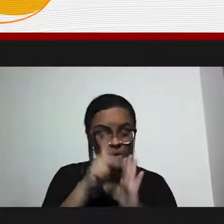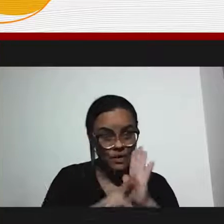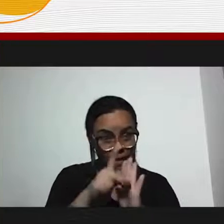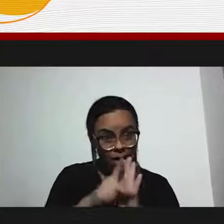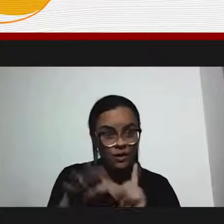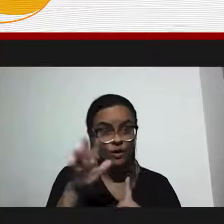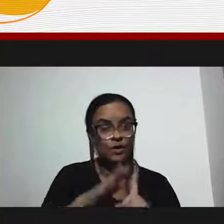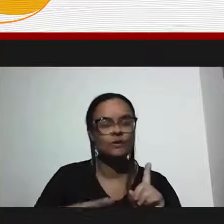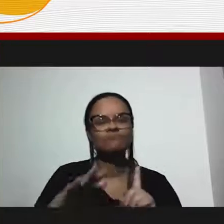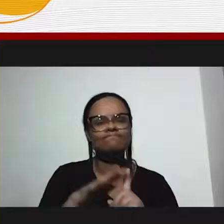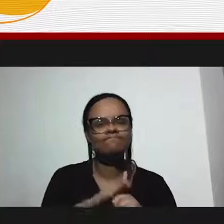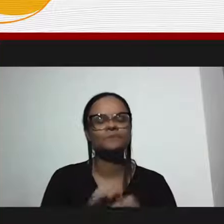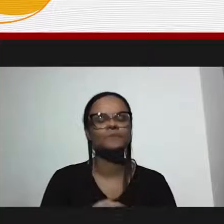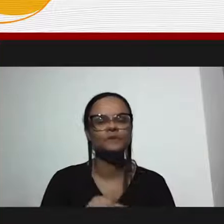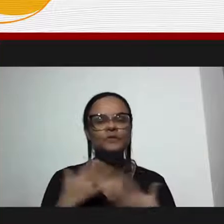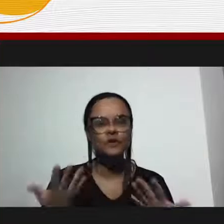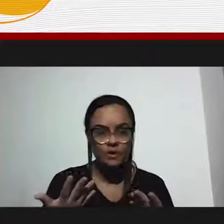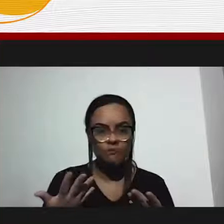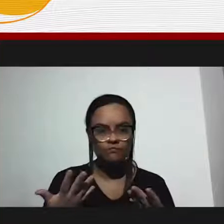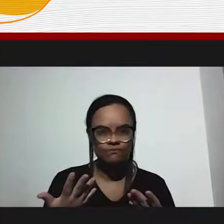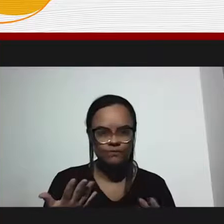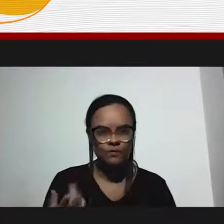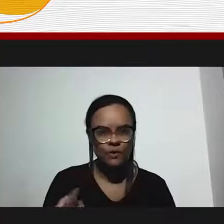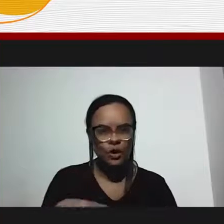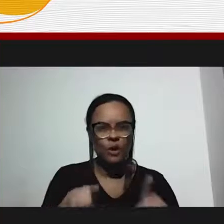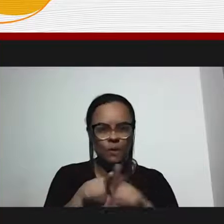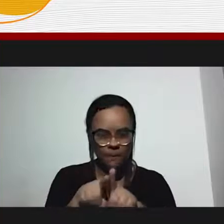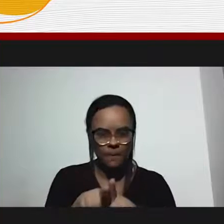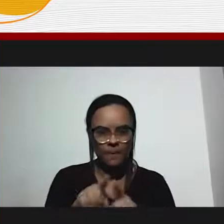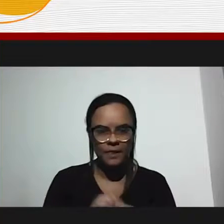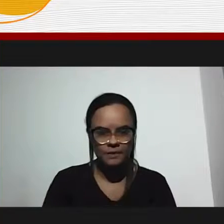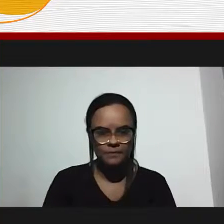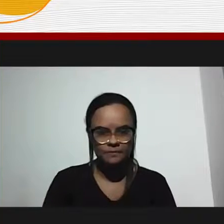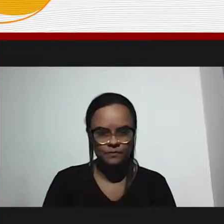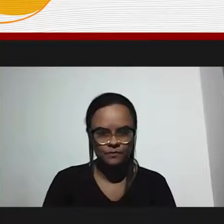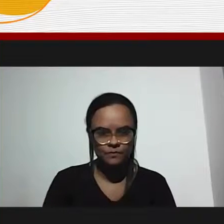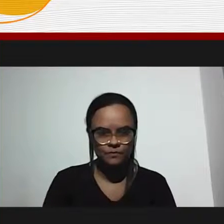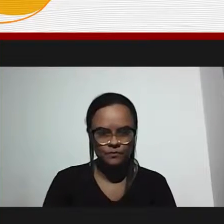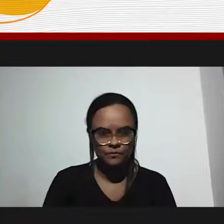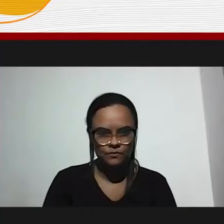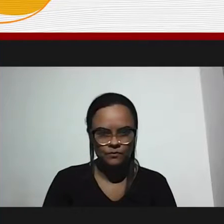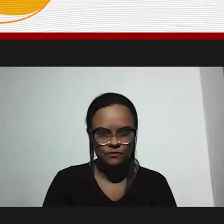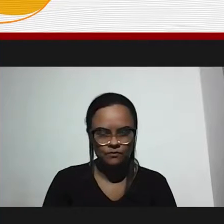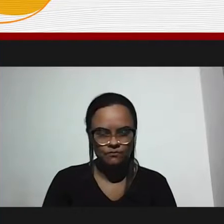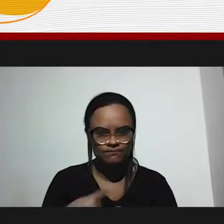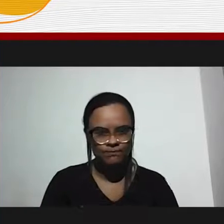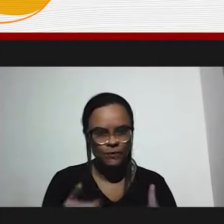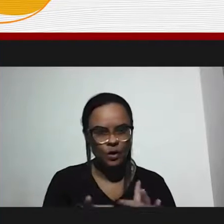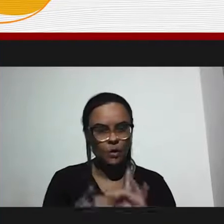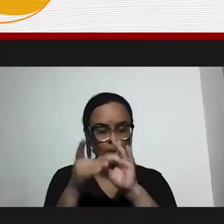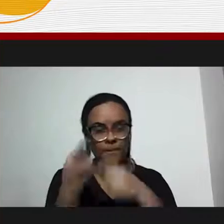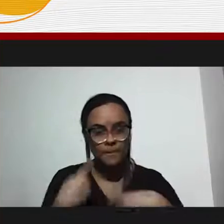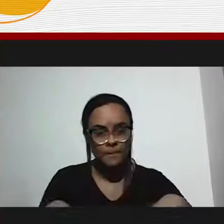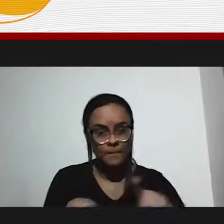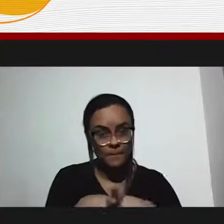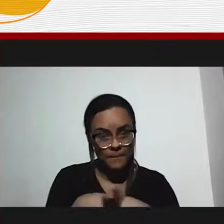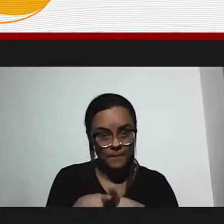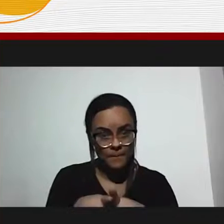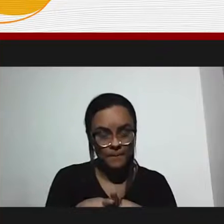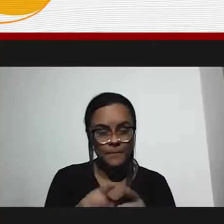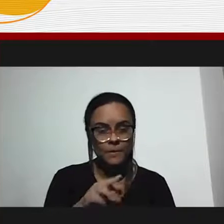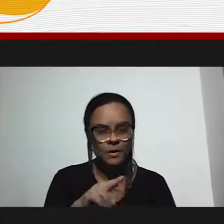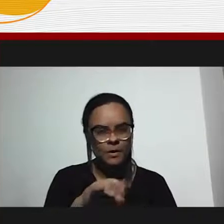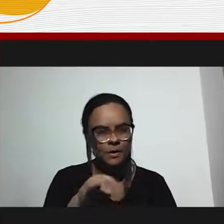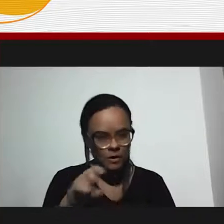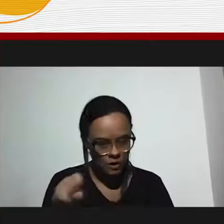projetos sociais, né? E um grande parceiro nosso justamente está com a gente, que é parceiro de vocês também, né? Do André, da